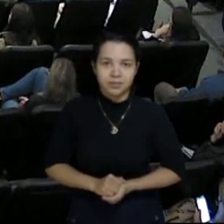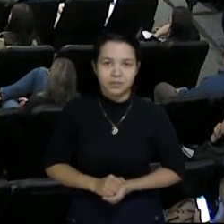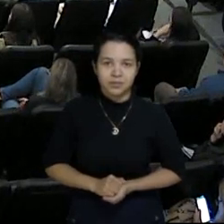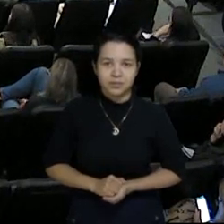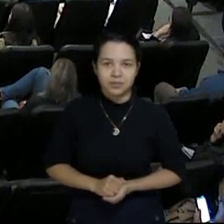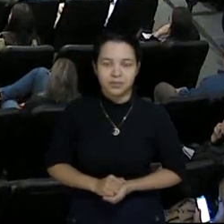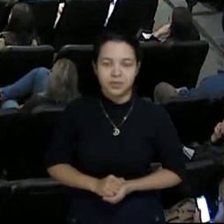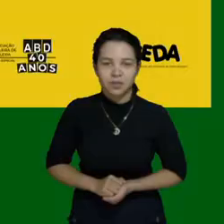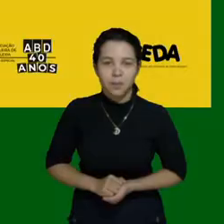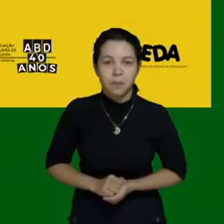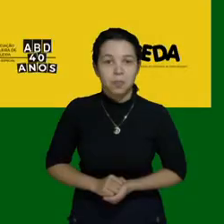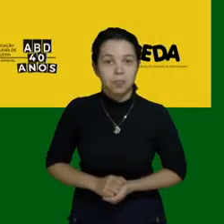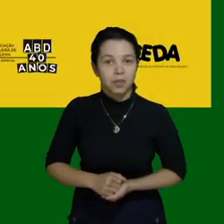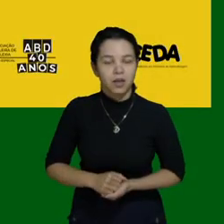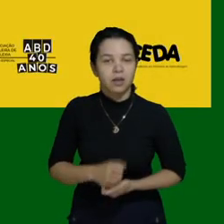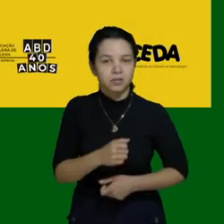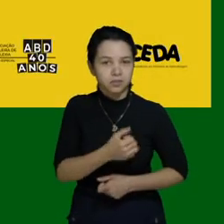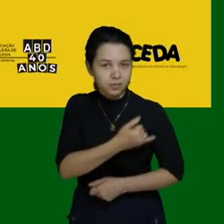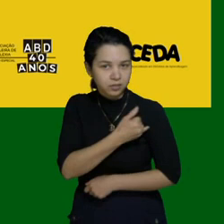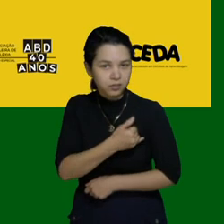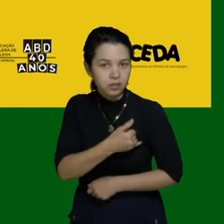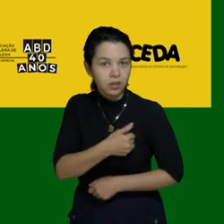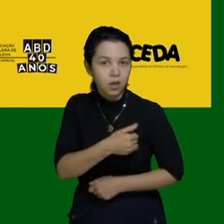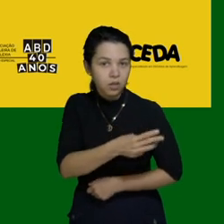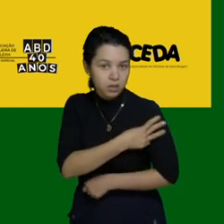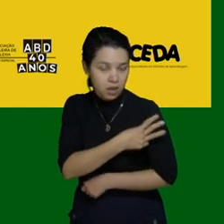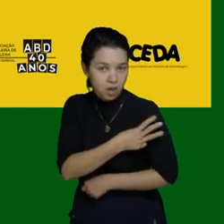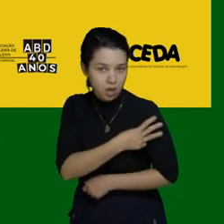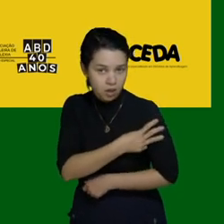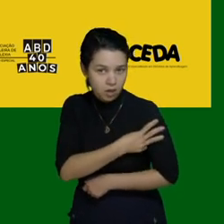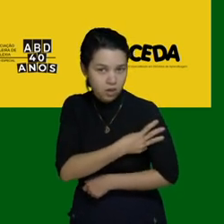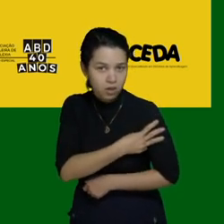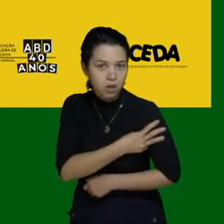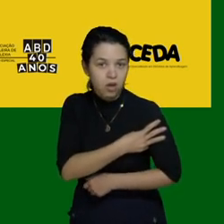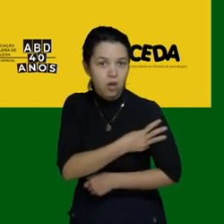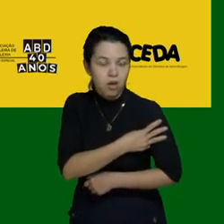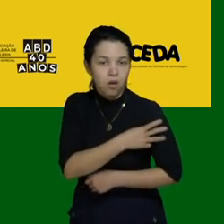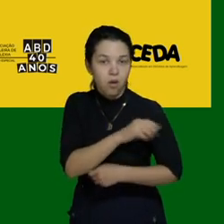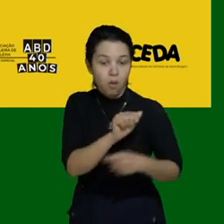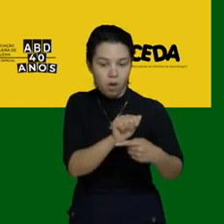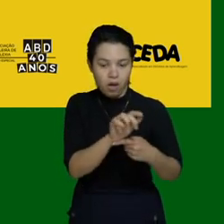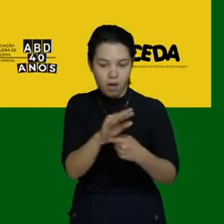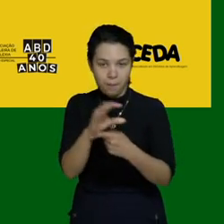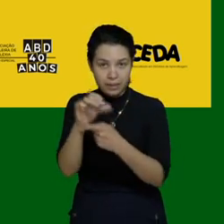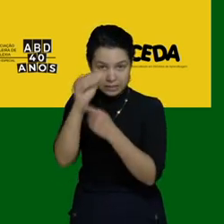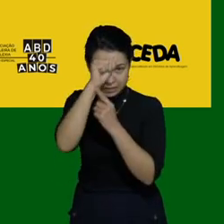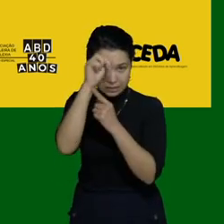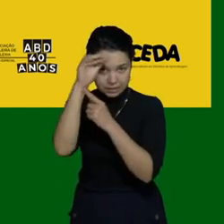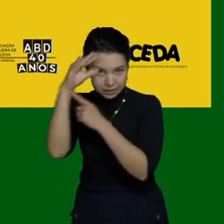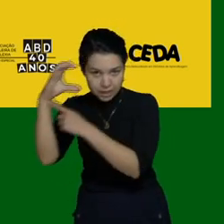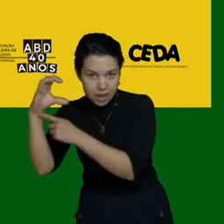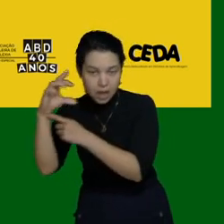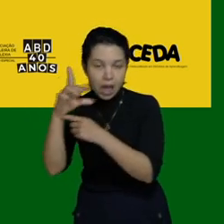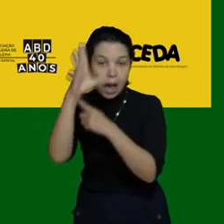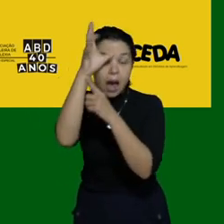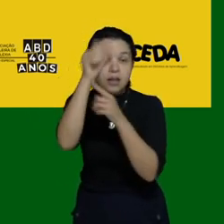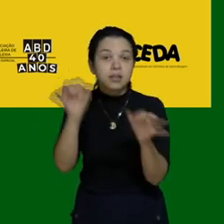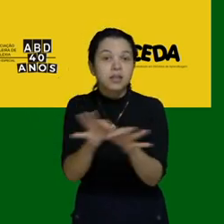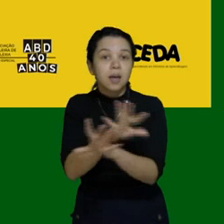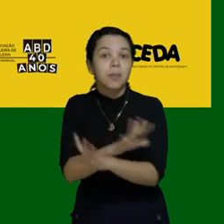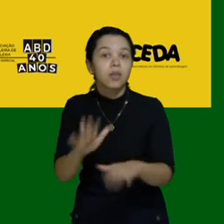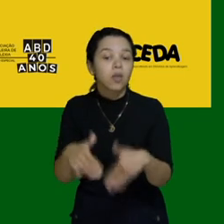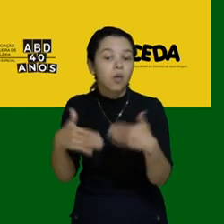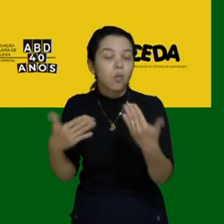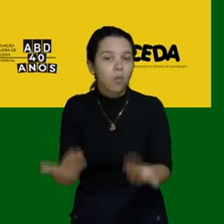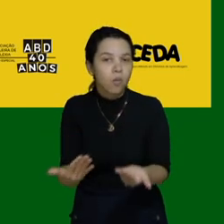e no terceiro ano assim alfabetização diz que só termina com 21 anos né Então imagina no terceiro ano eles ainda tão se